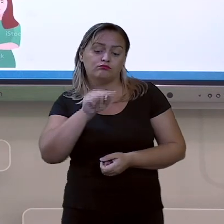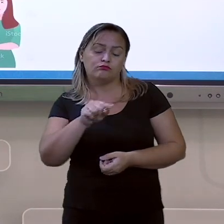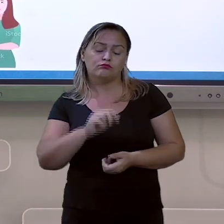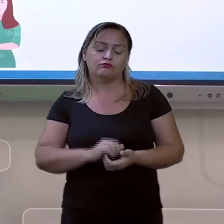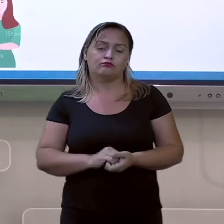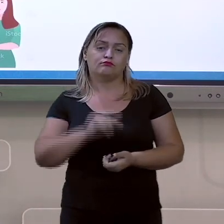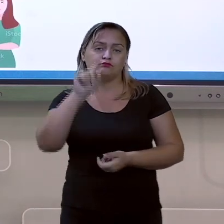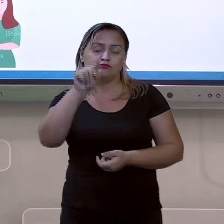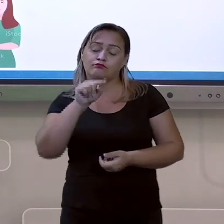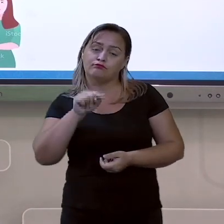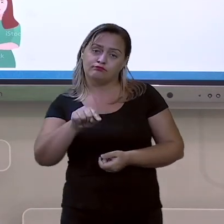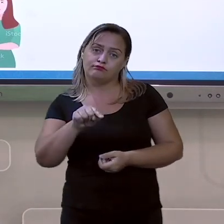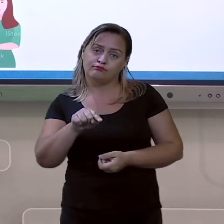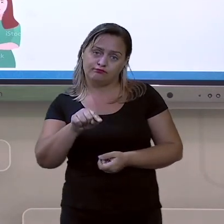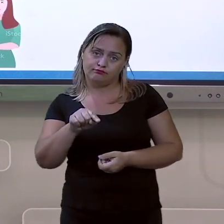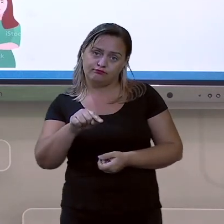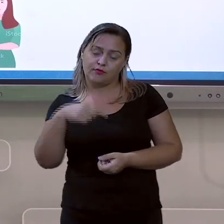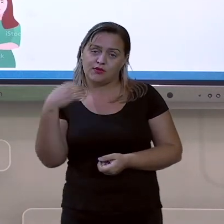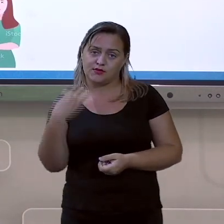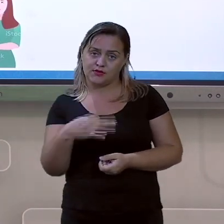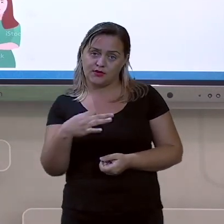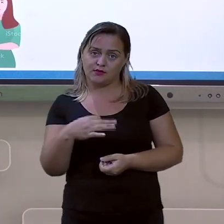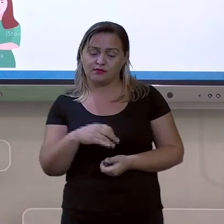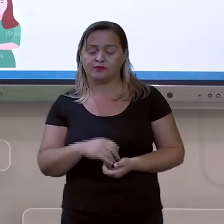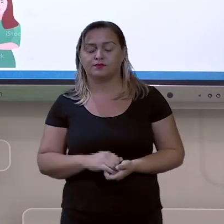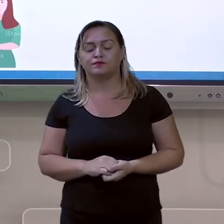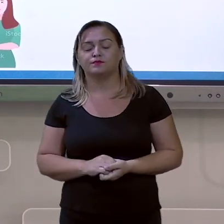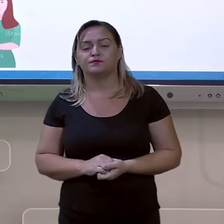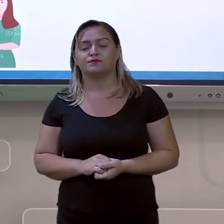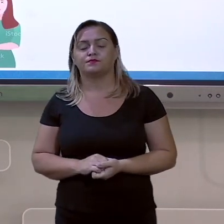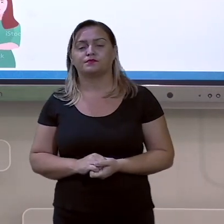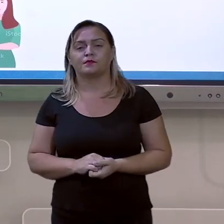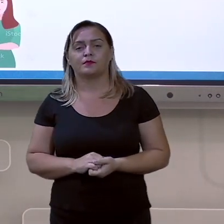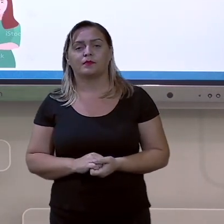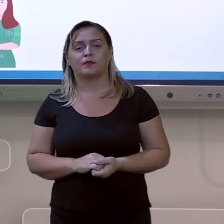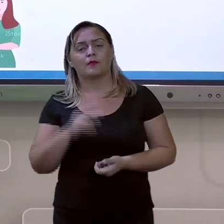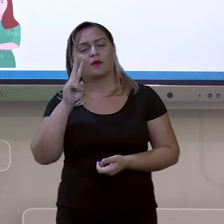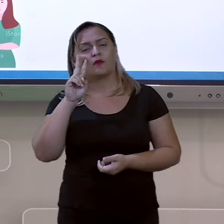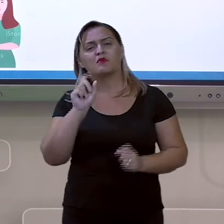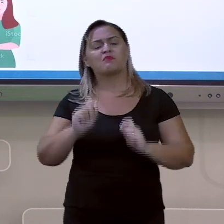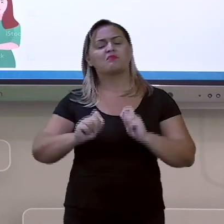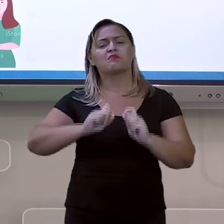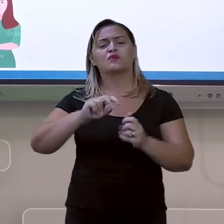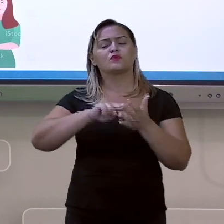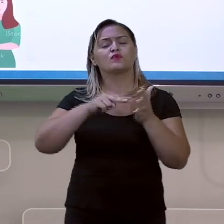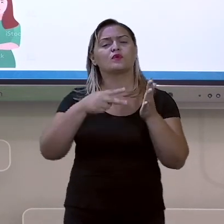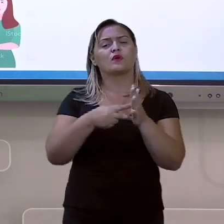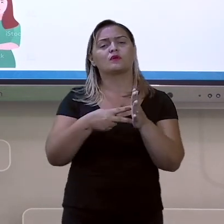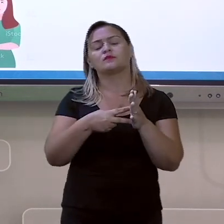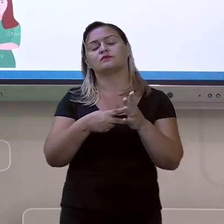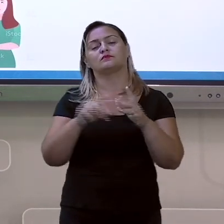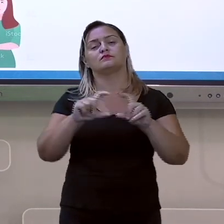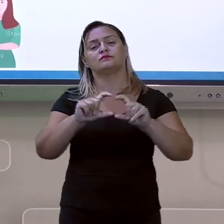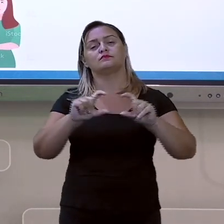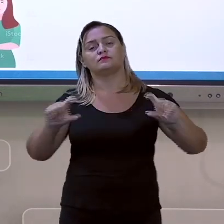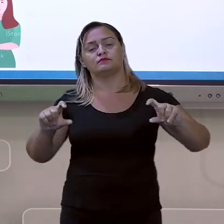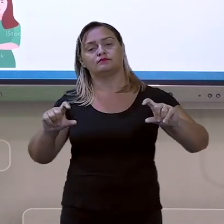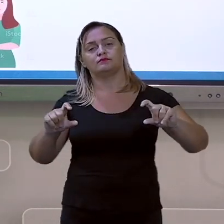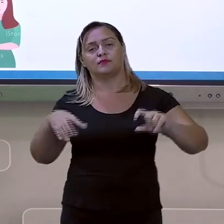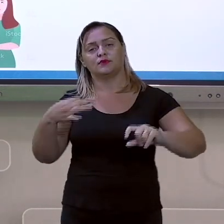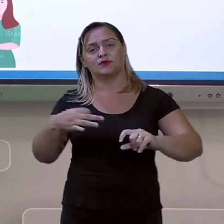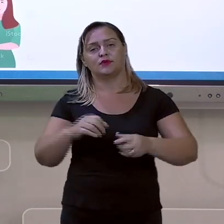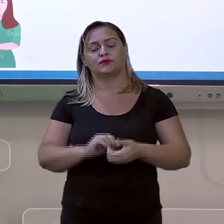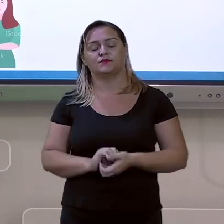de interrogação, um ponto de exclamação, para eu ver que aquela ideia ali chegou ao fim, né?